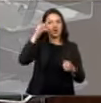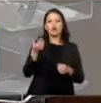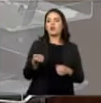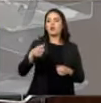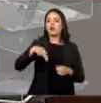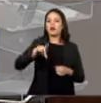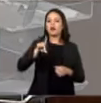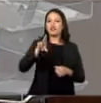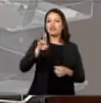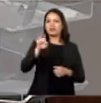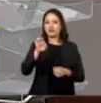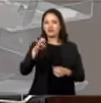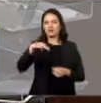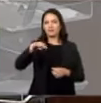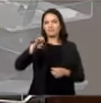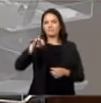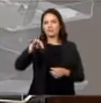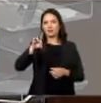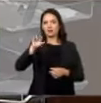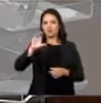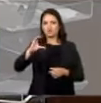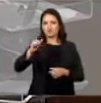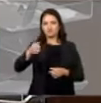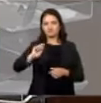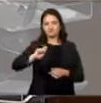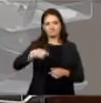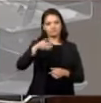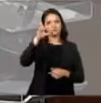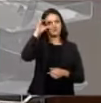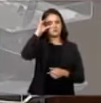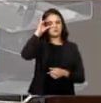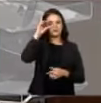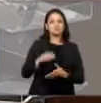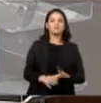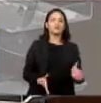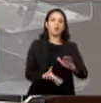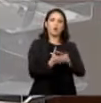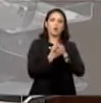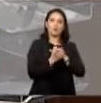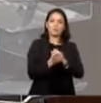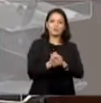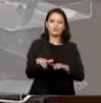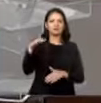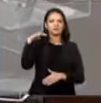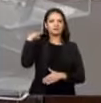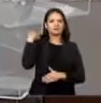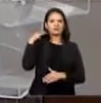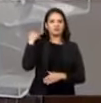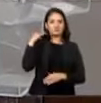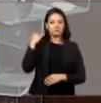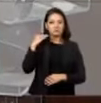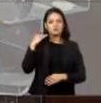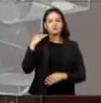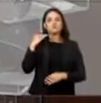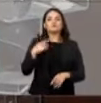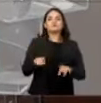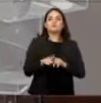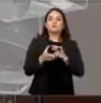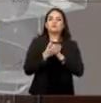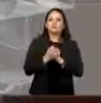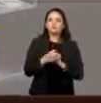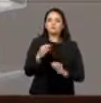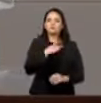Carmen Lúcia, relatora desta DPF, presidente dessa audiência pública, estimada ministra Rosa